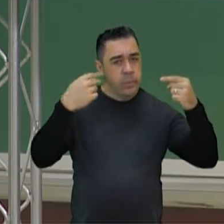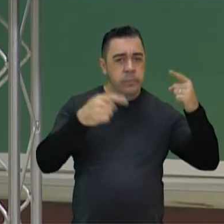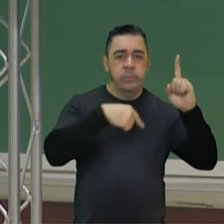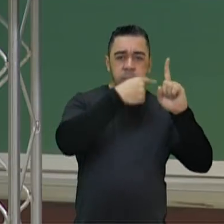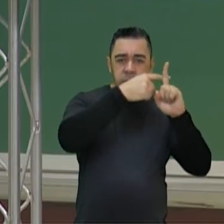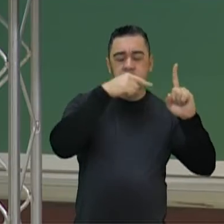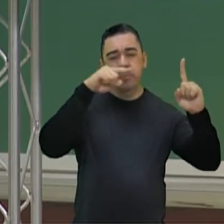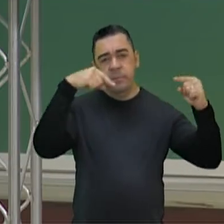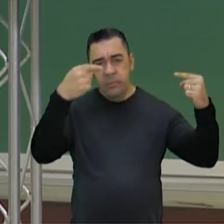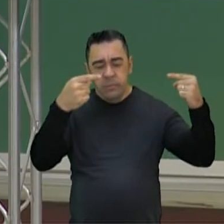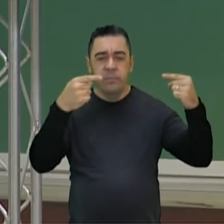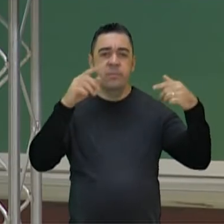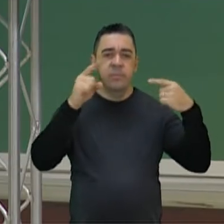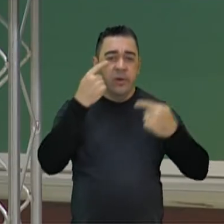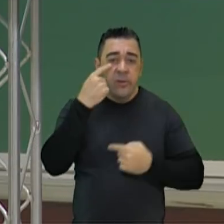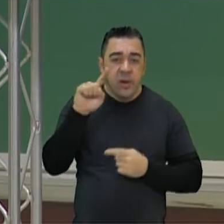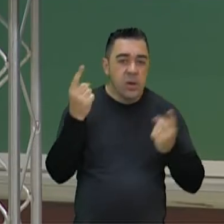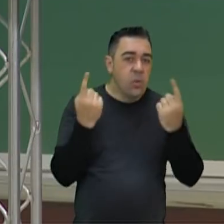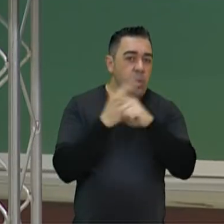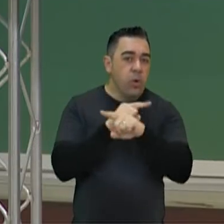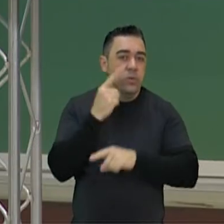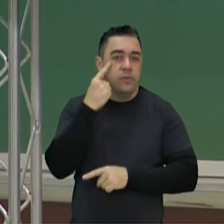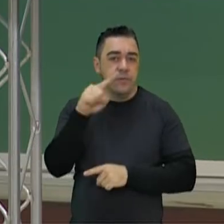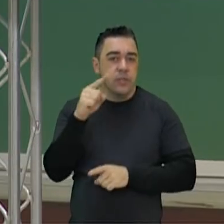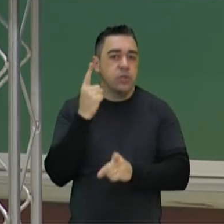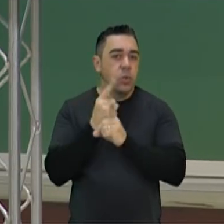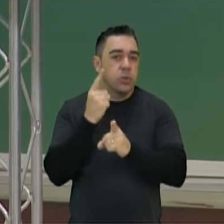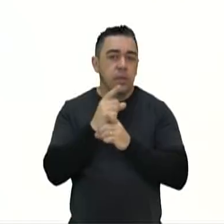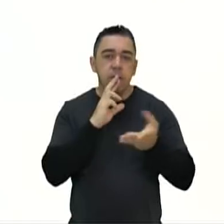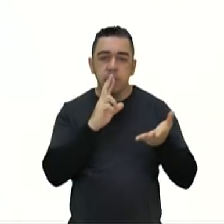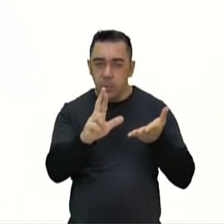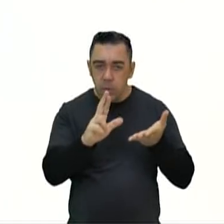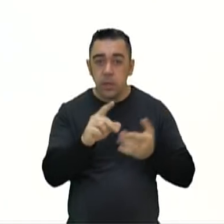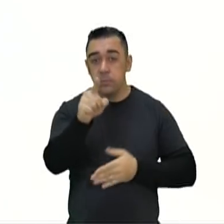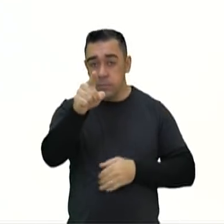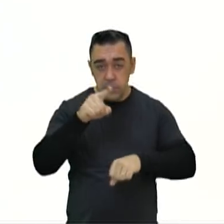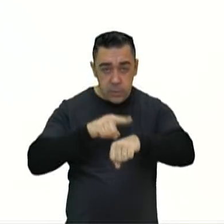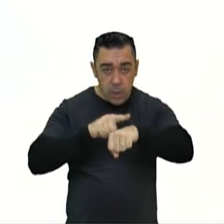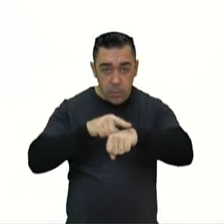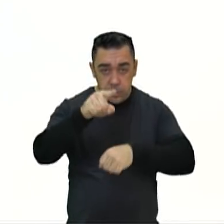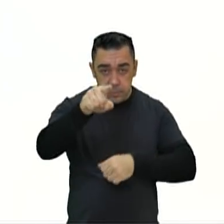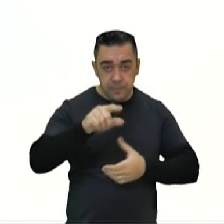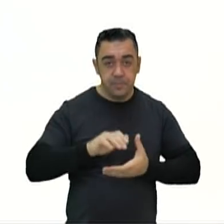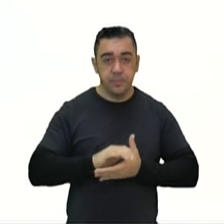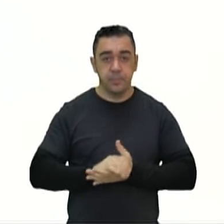oposto e tente identificar o resultado. Tempo para resolver.